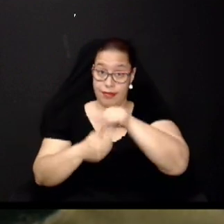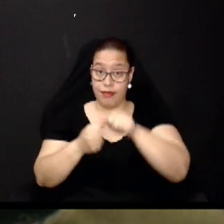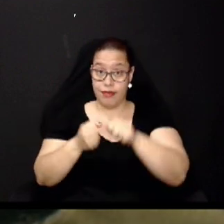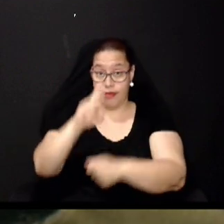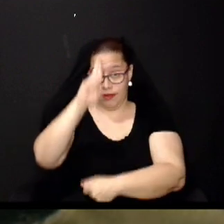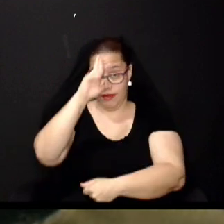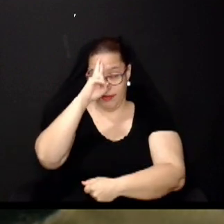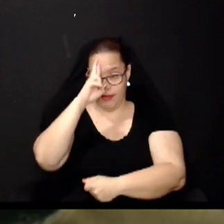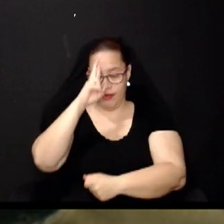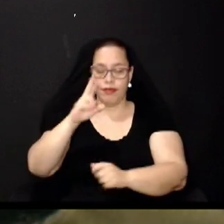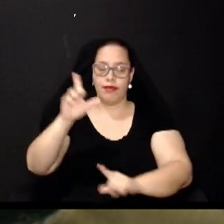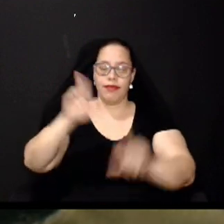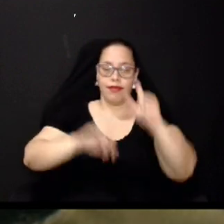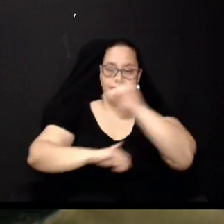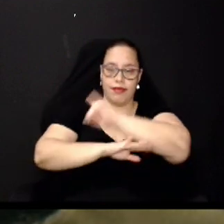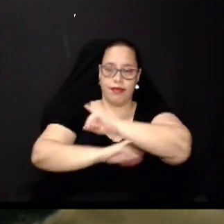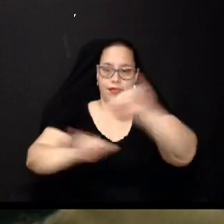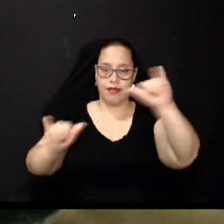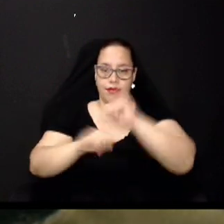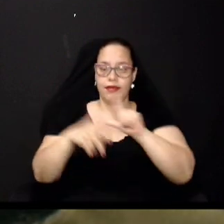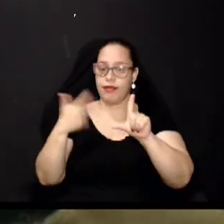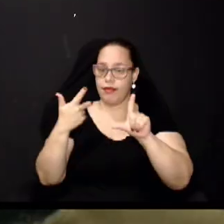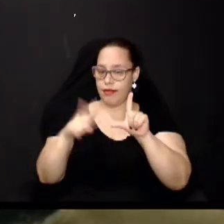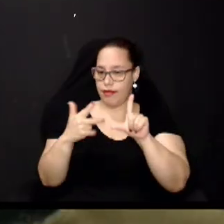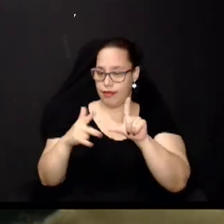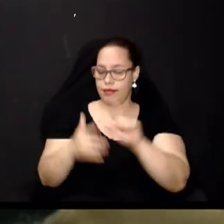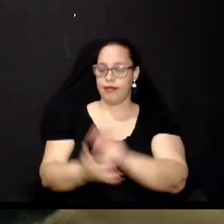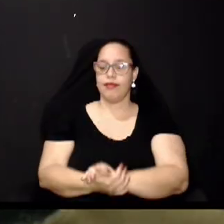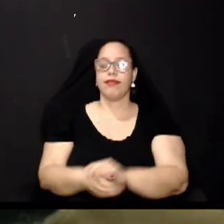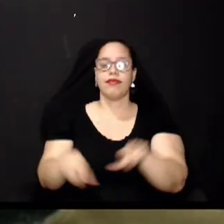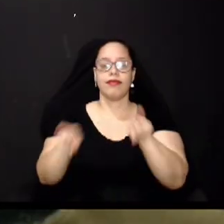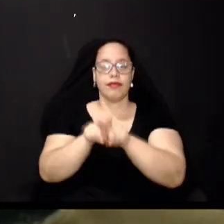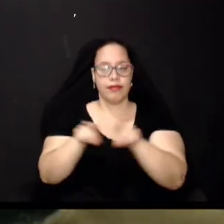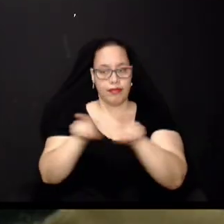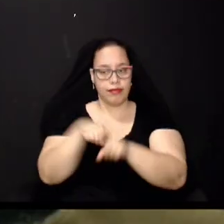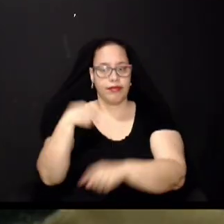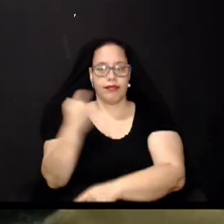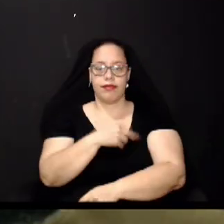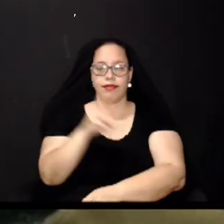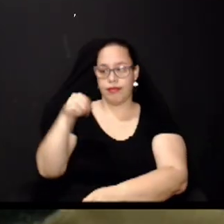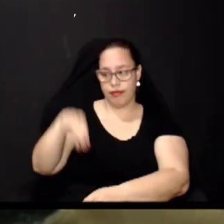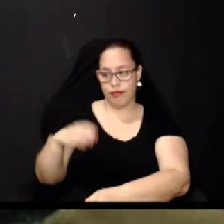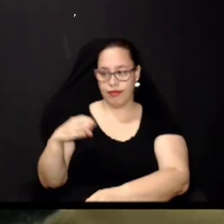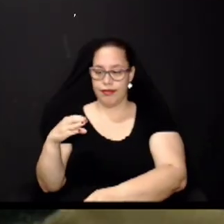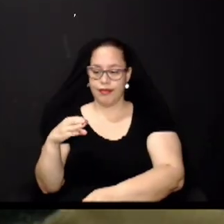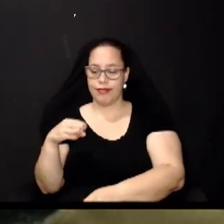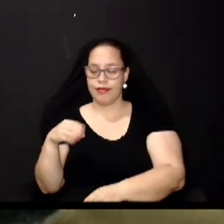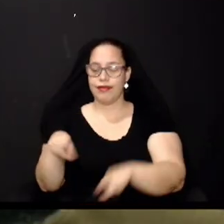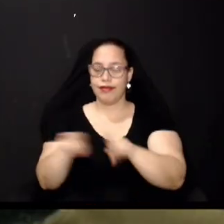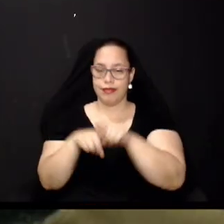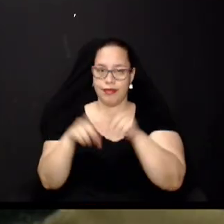Notícia com informações do Legislativo e também da nossa metrópole. E você fique muito bem